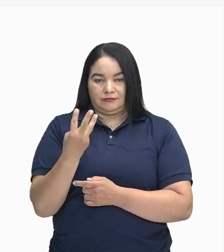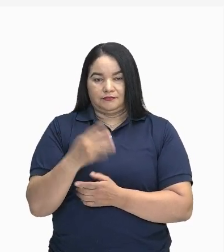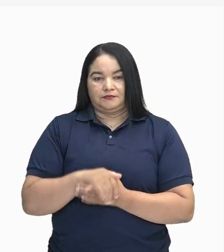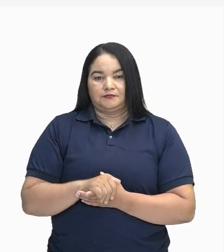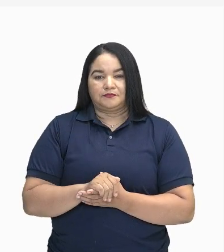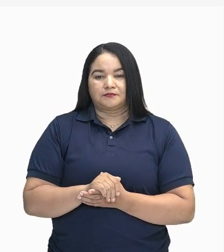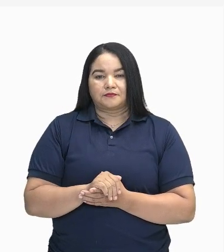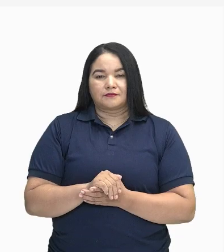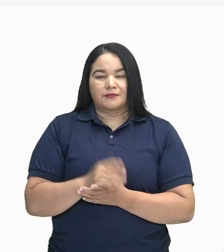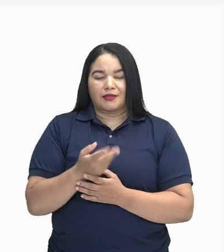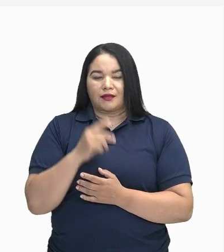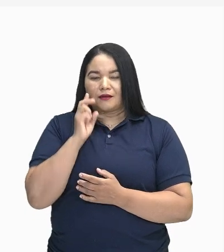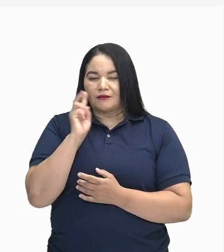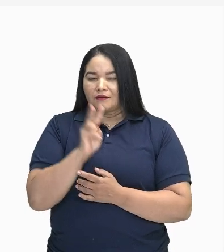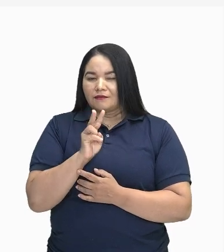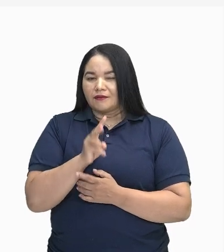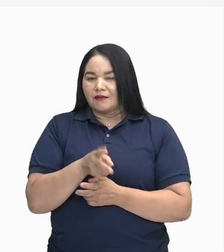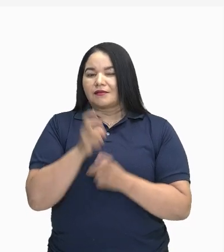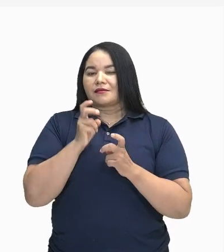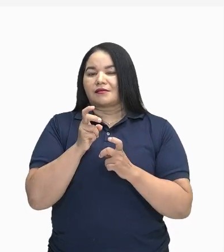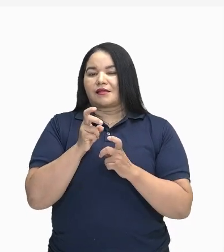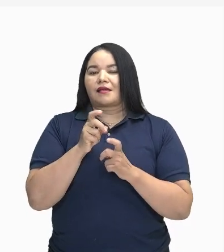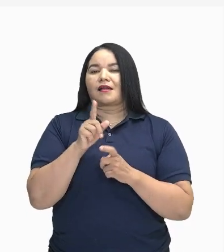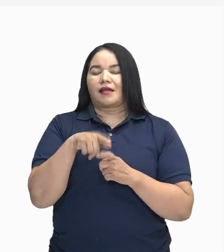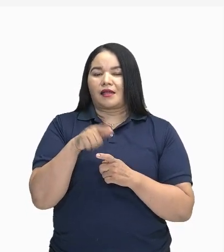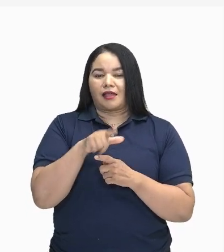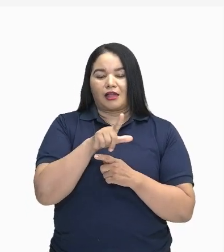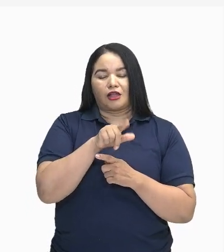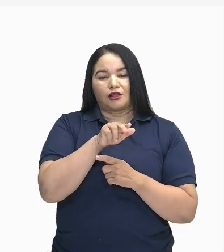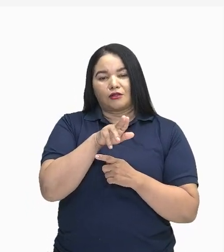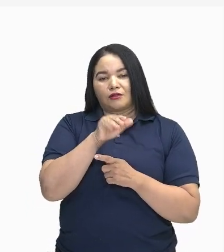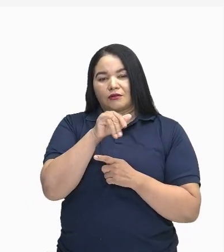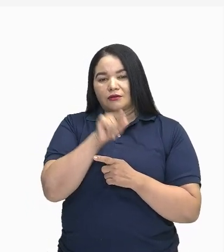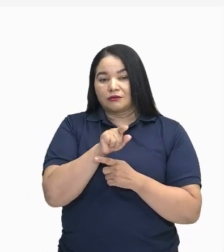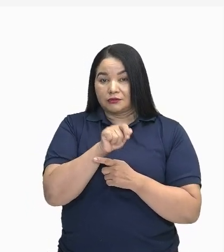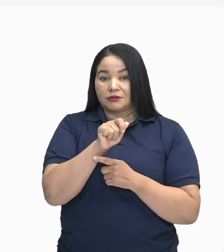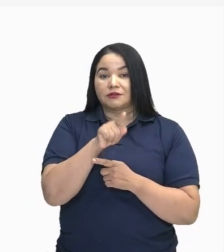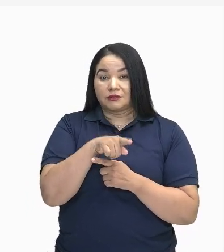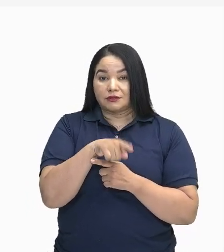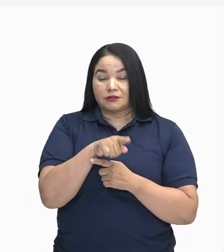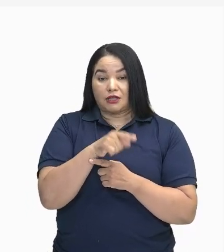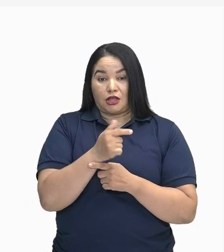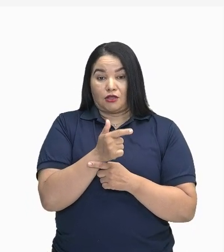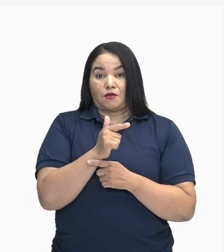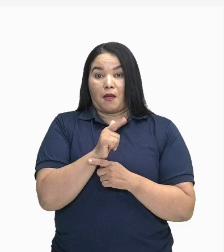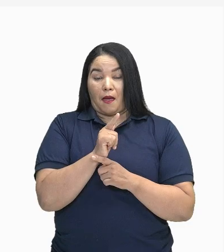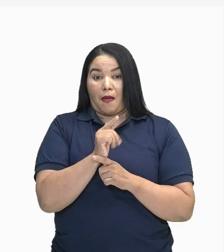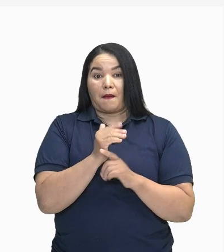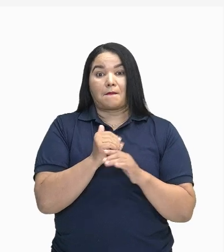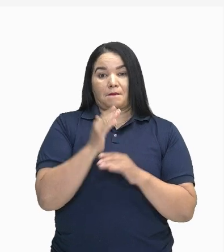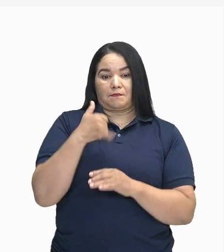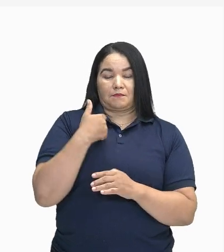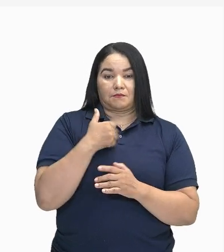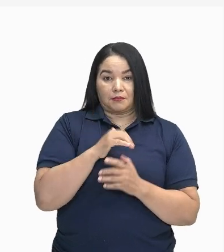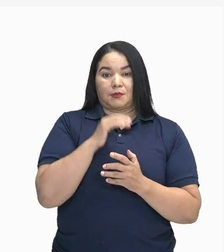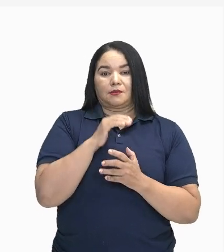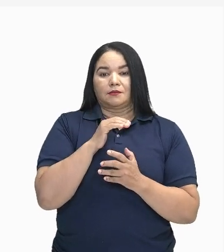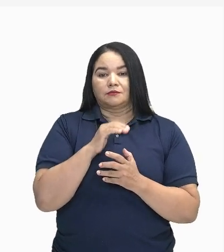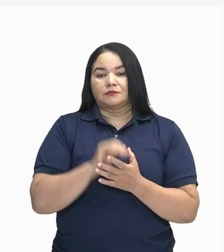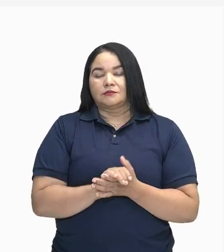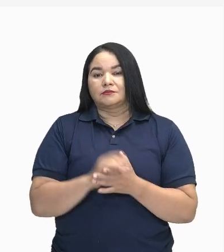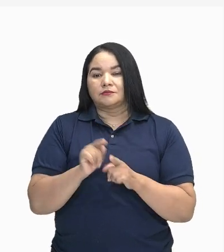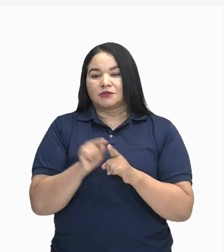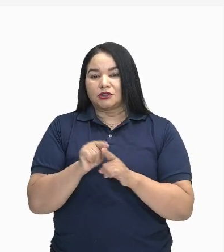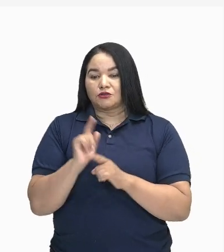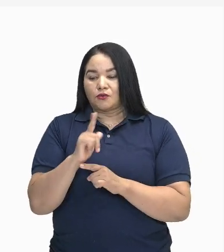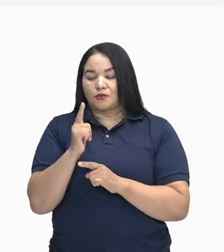prazo você já consegue perceber, opa, a Luísa é mais velha do que Fátima, né? Com certeza, a Luísa tem 12 e Fátima